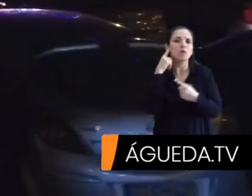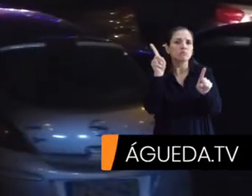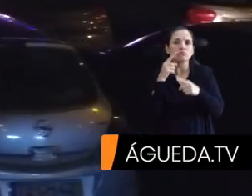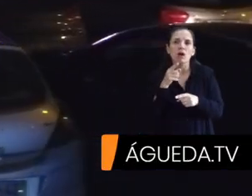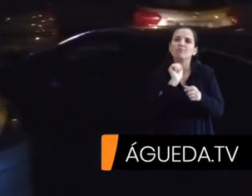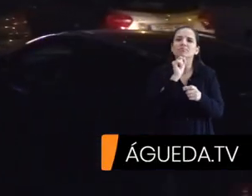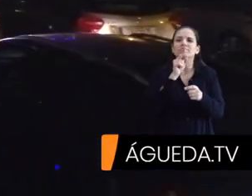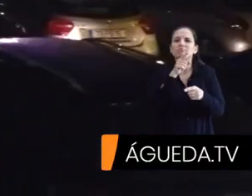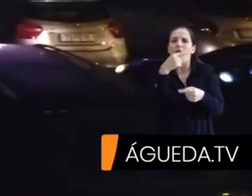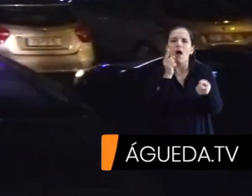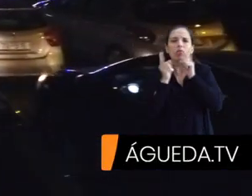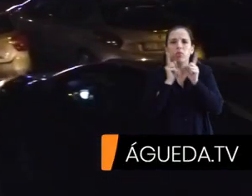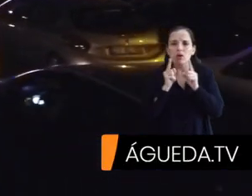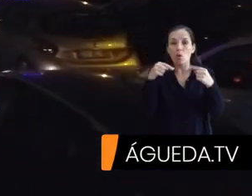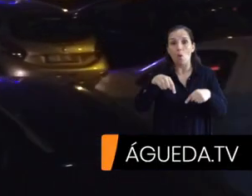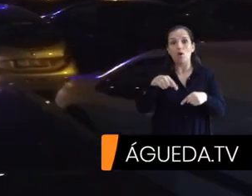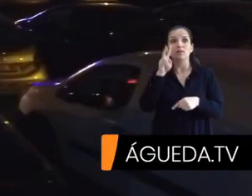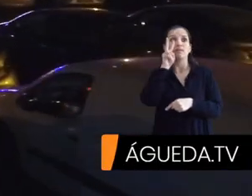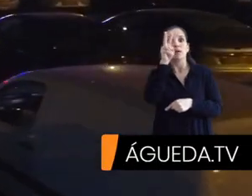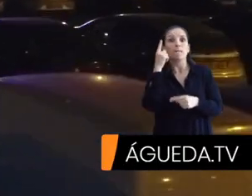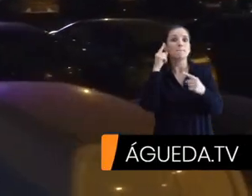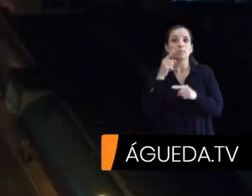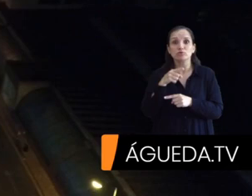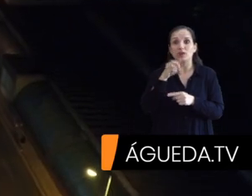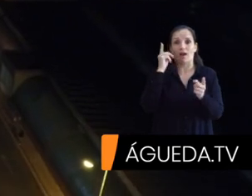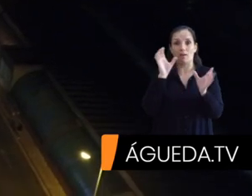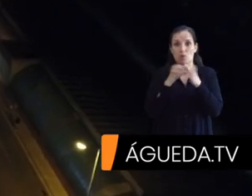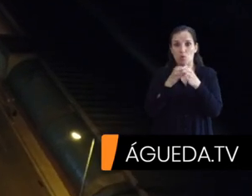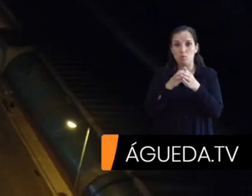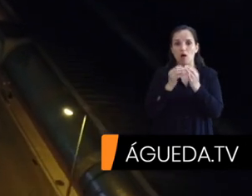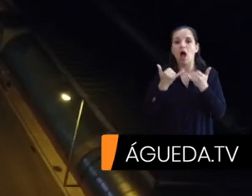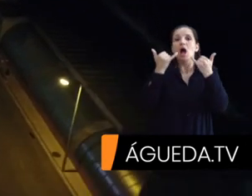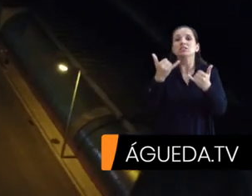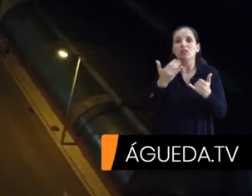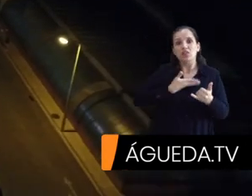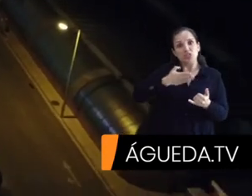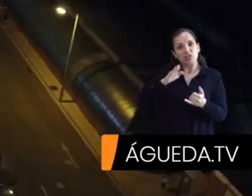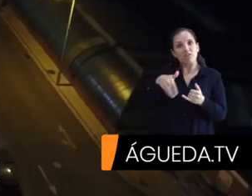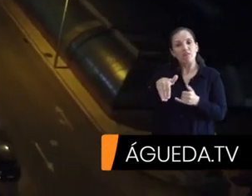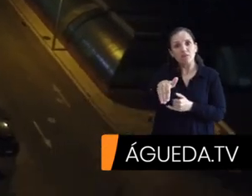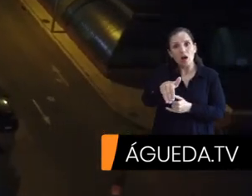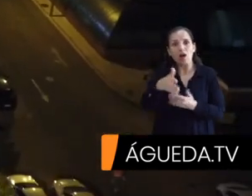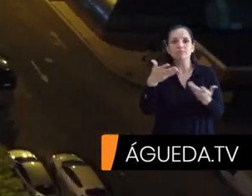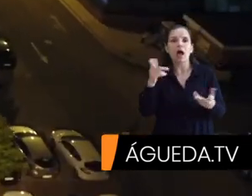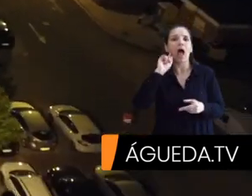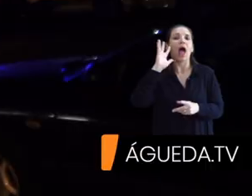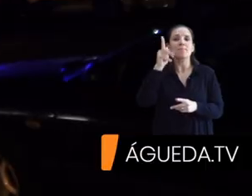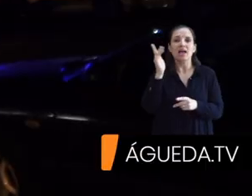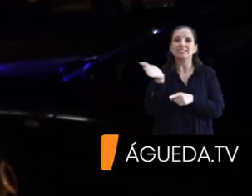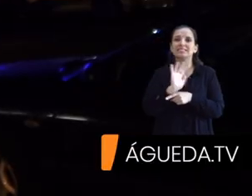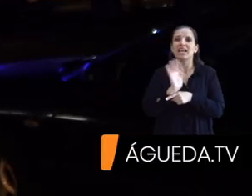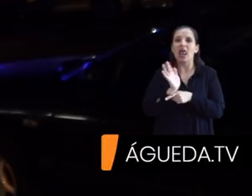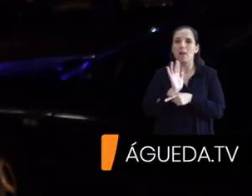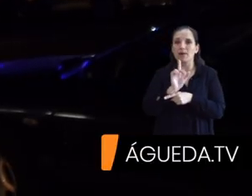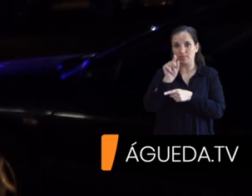de humor fantástico. Hoje estamos aqui com os Black Mamba, a seguir iremos ter um DJ e amanhã temos o cinema ao ar